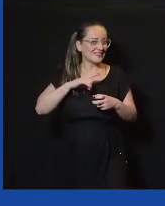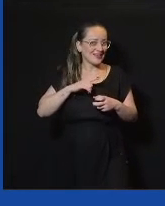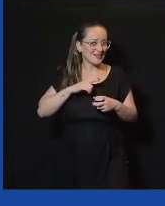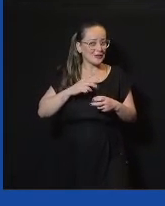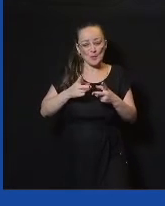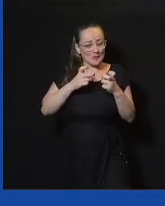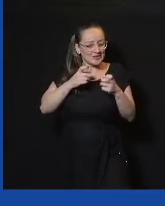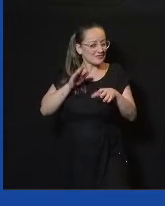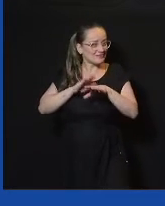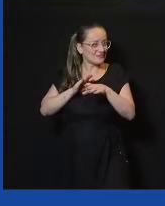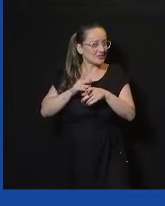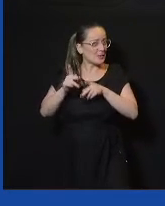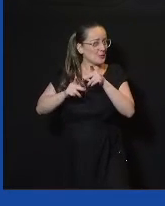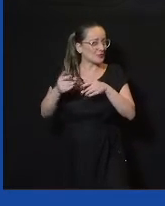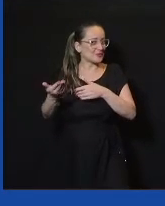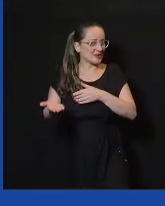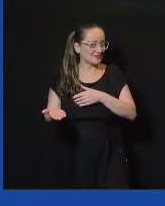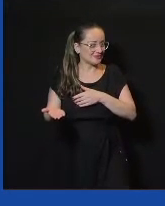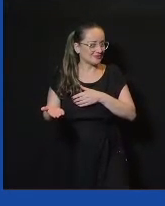públicas.